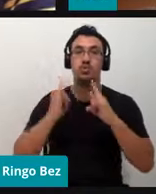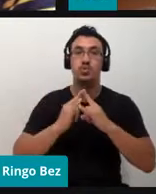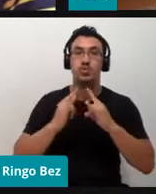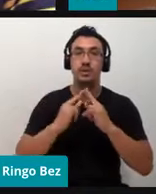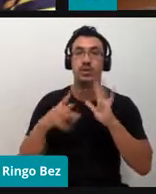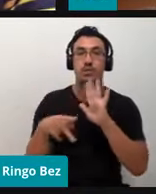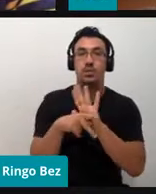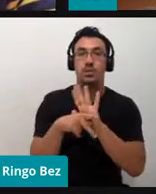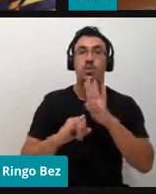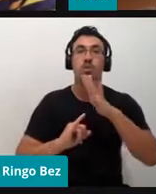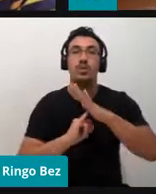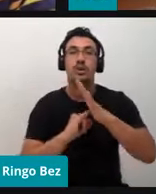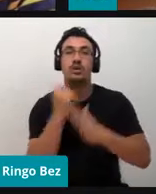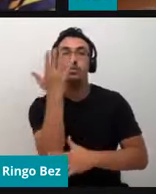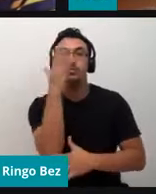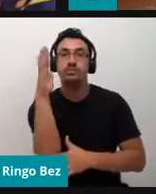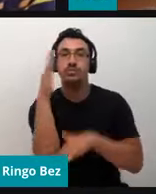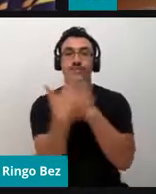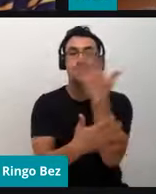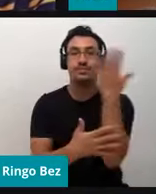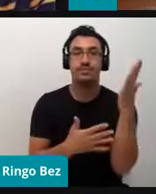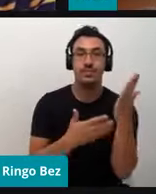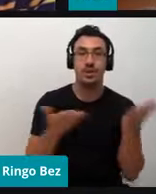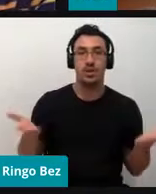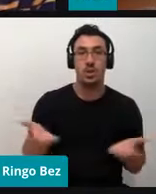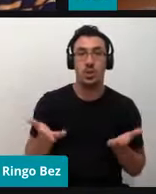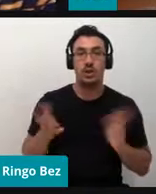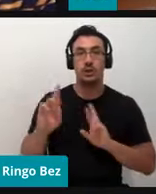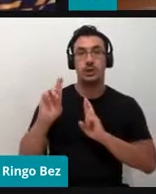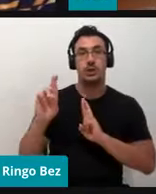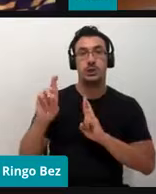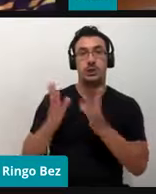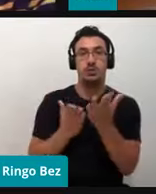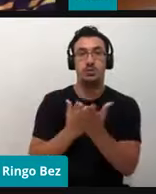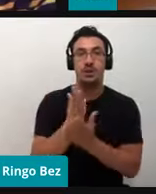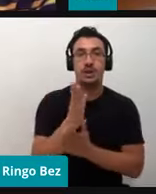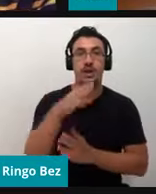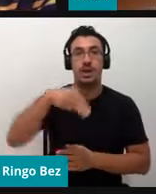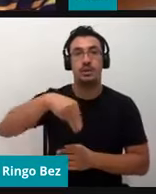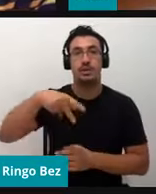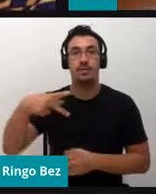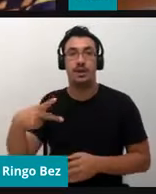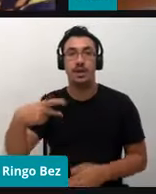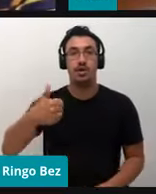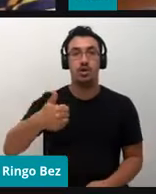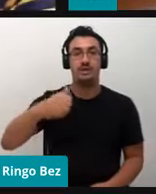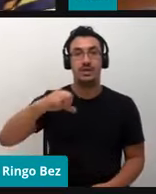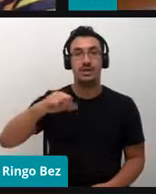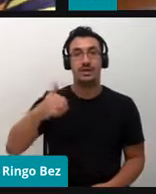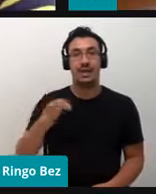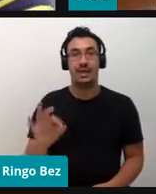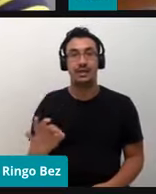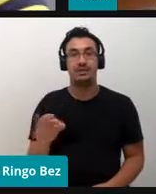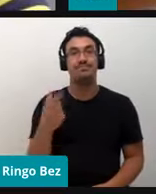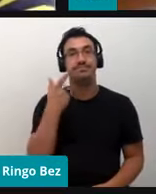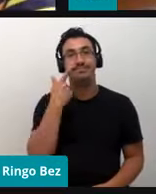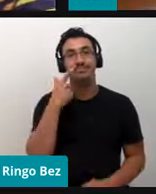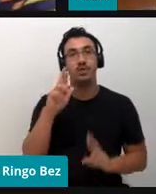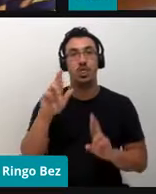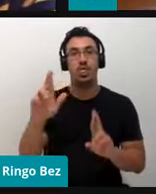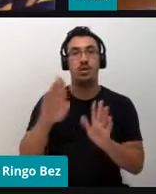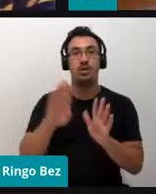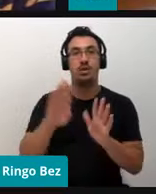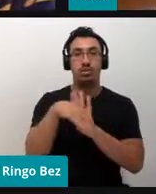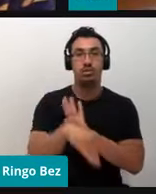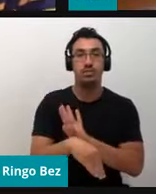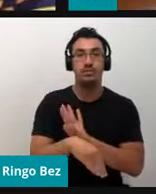E com a expectativa da aprovação da medida provisória 910, a tendência é piorar. Rapidamente, só para falar um